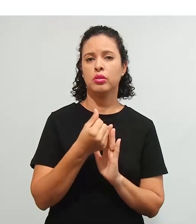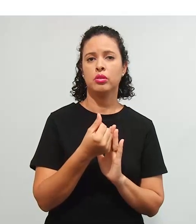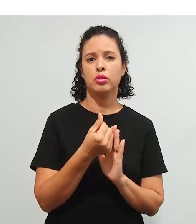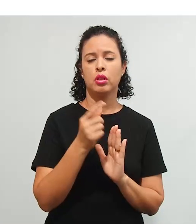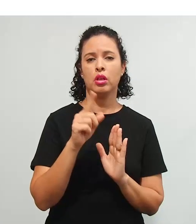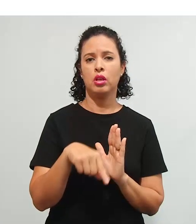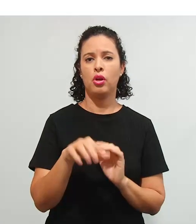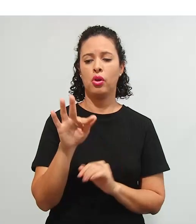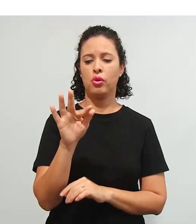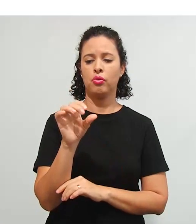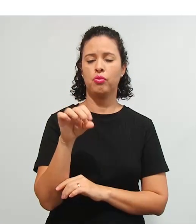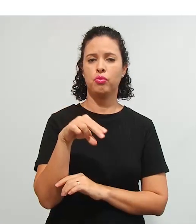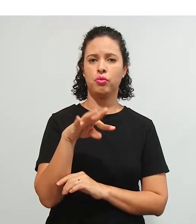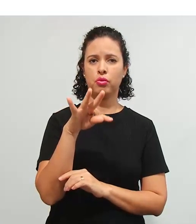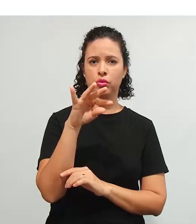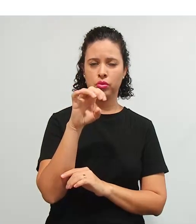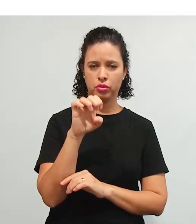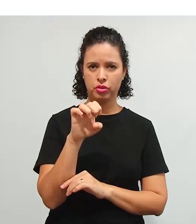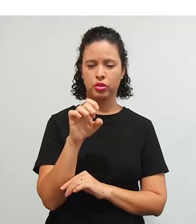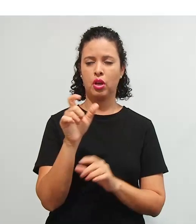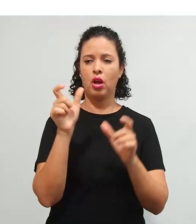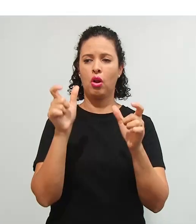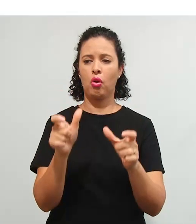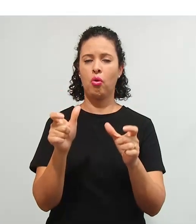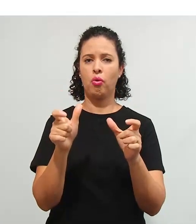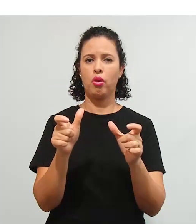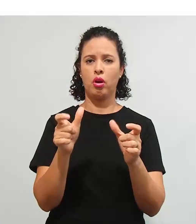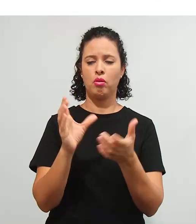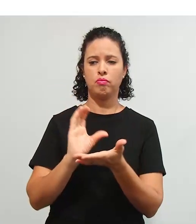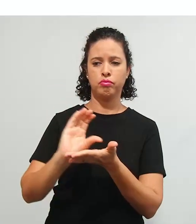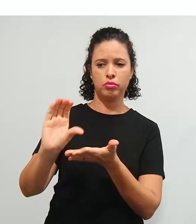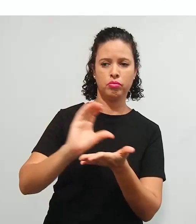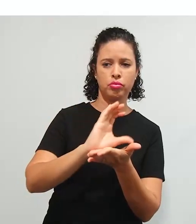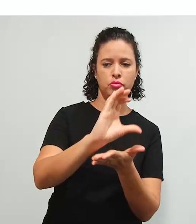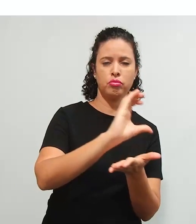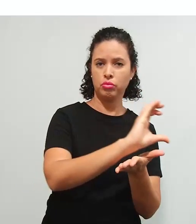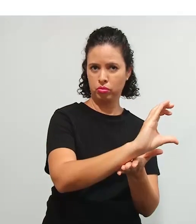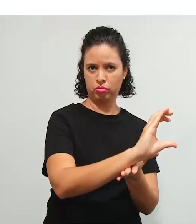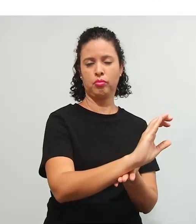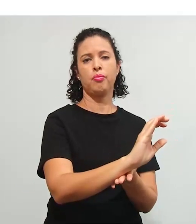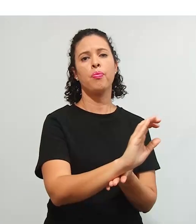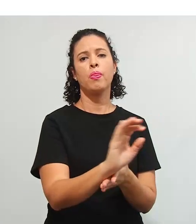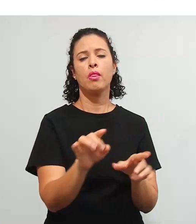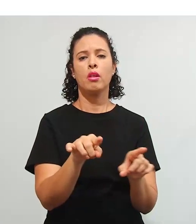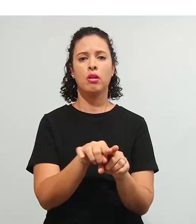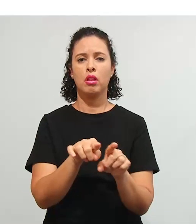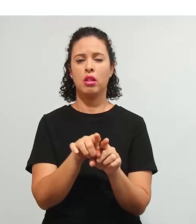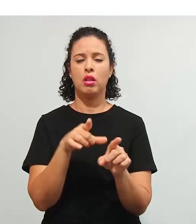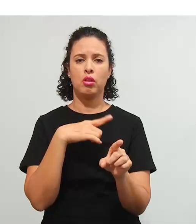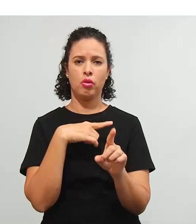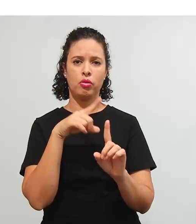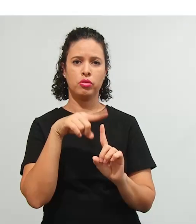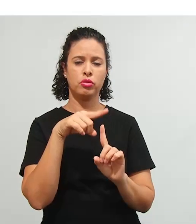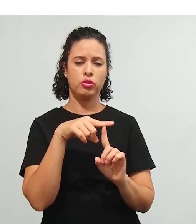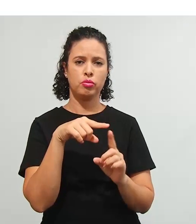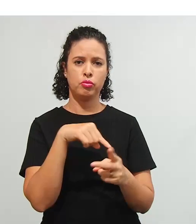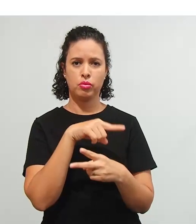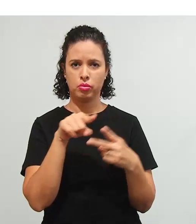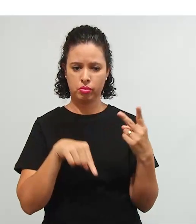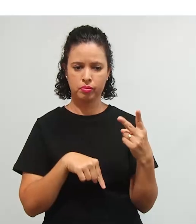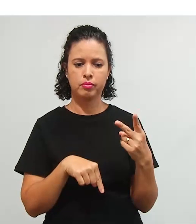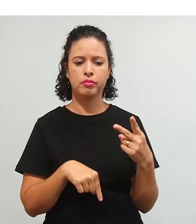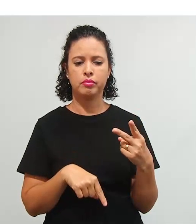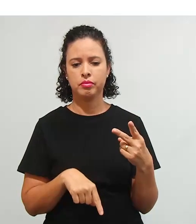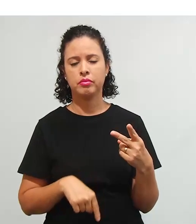por fonte e destinação de recursos. Então, nós temos dois tipos de